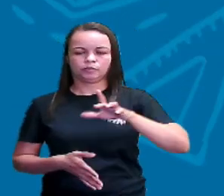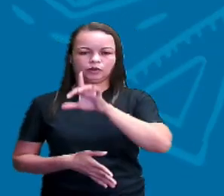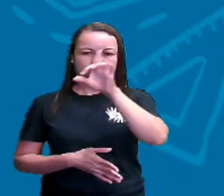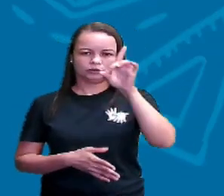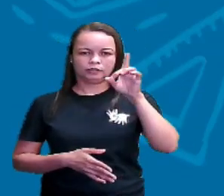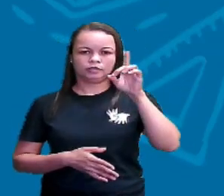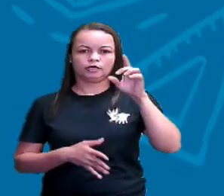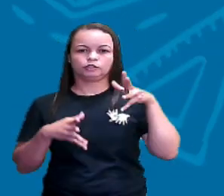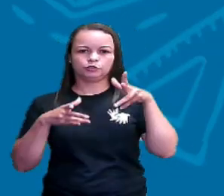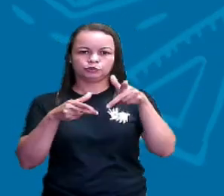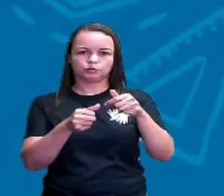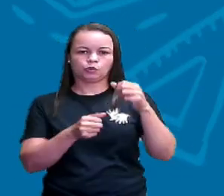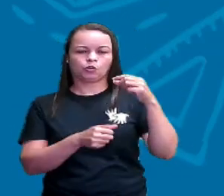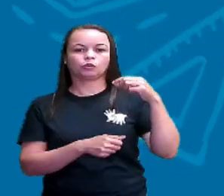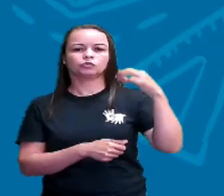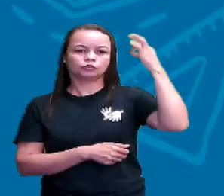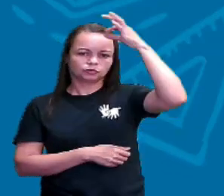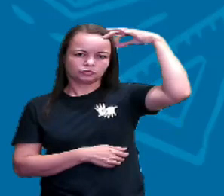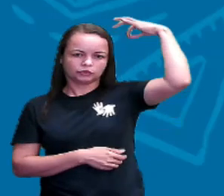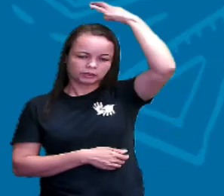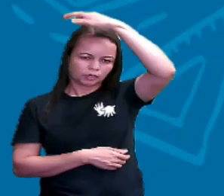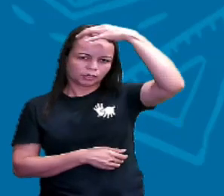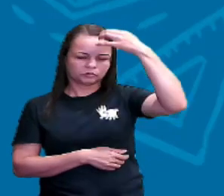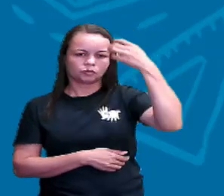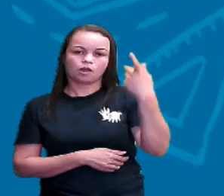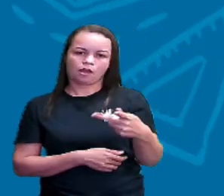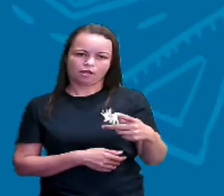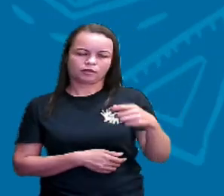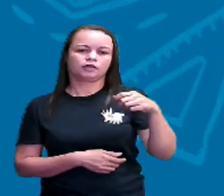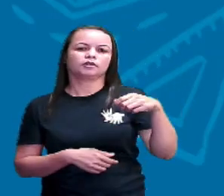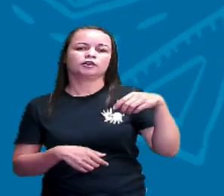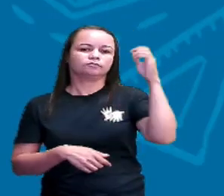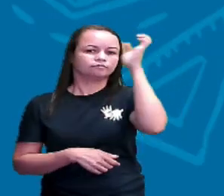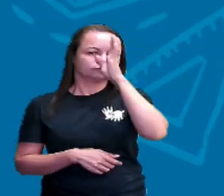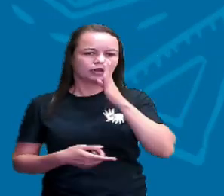os Santos, que aqui no Brasil a gente também comemora.